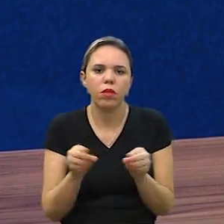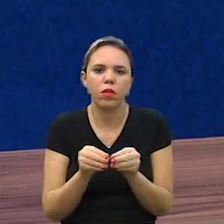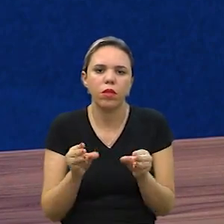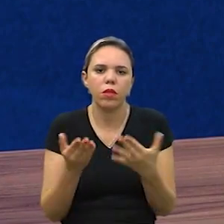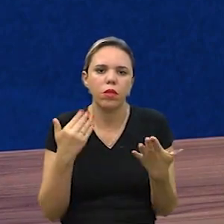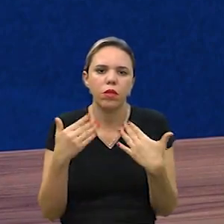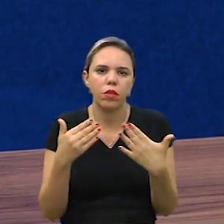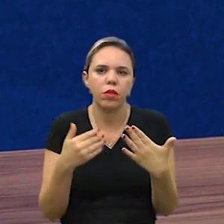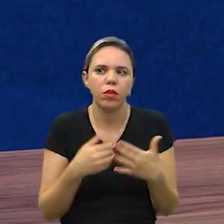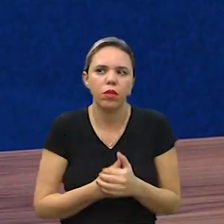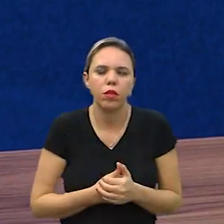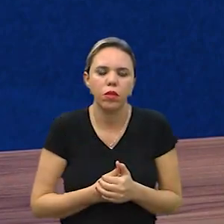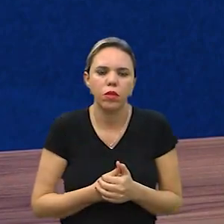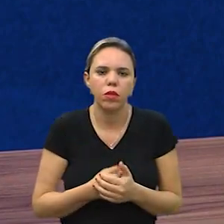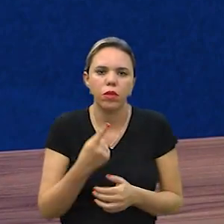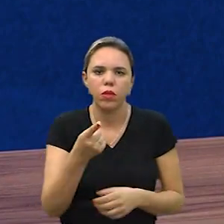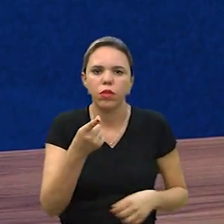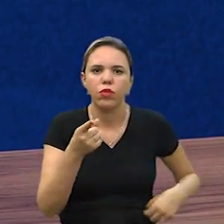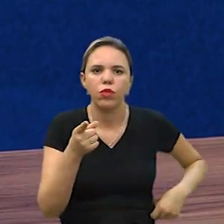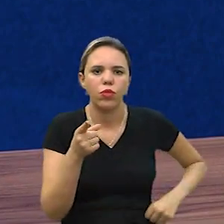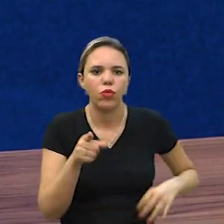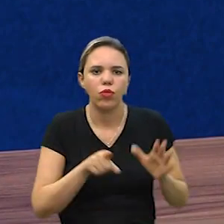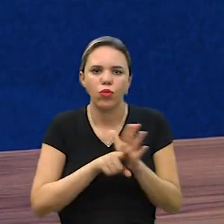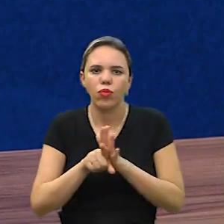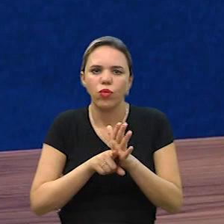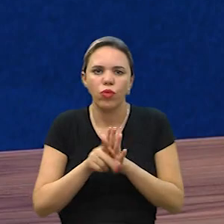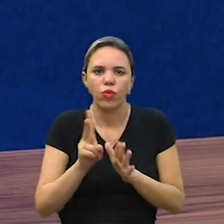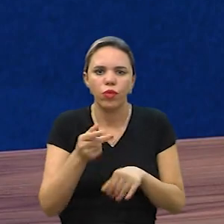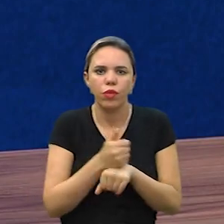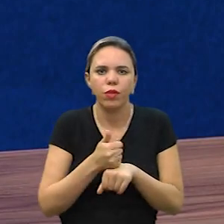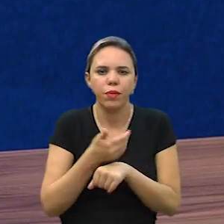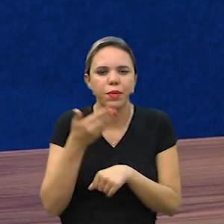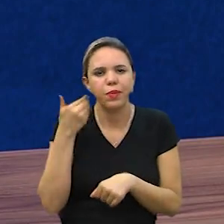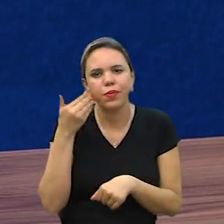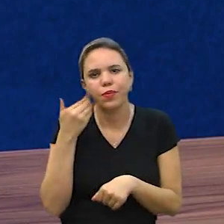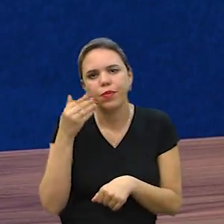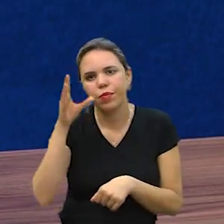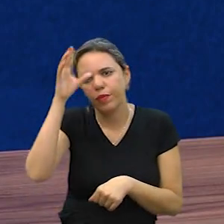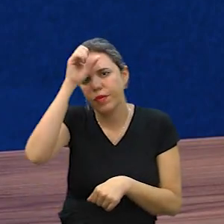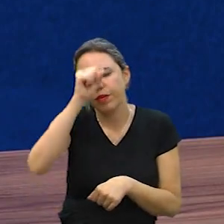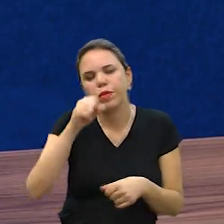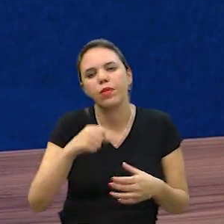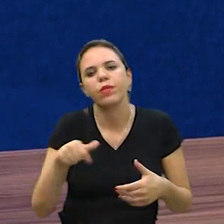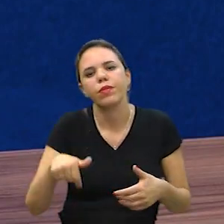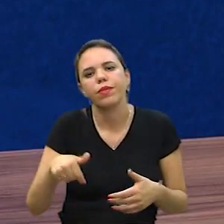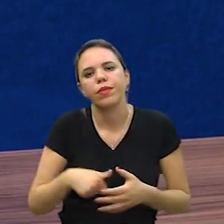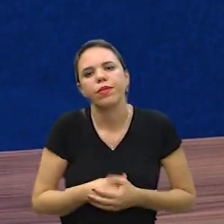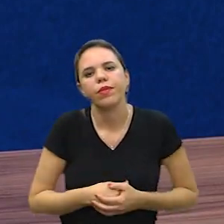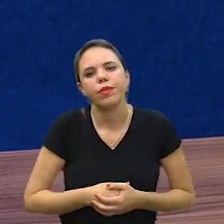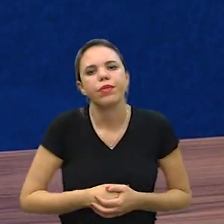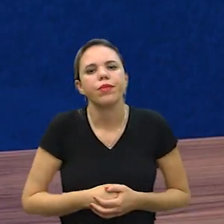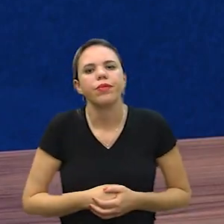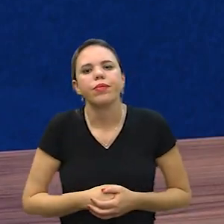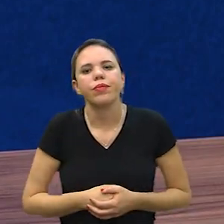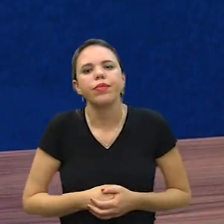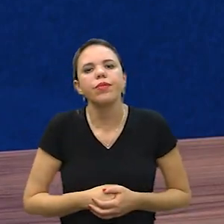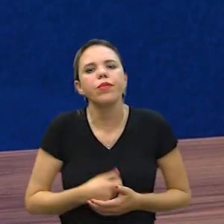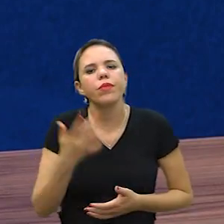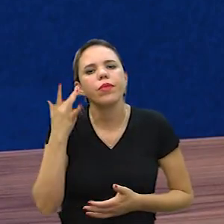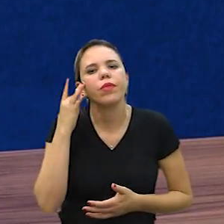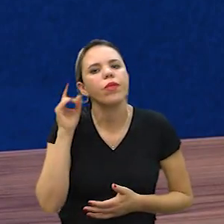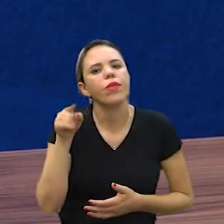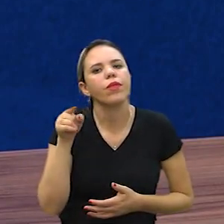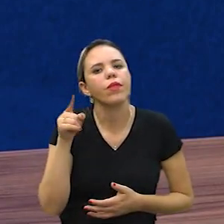o nosso bate-papo, até porque você é um estudioso e a gente sempre aproveita para aprender também aqui, Odair, é